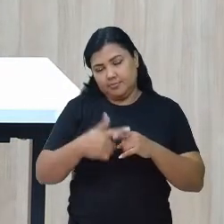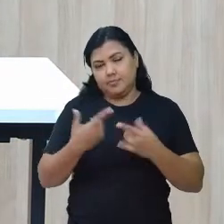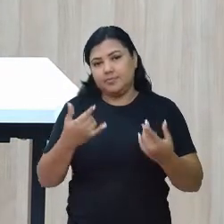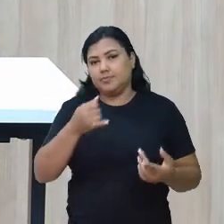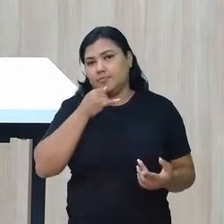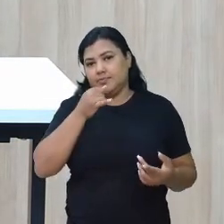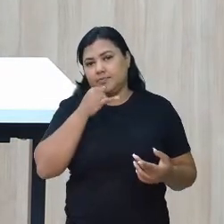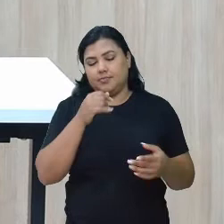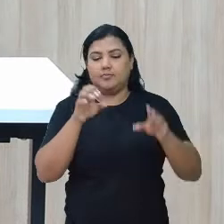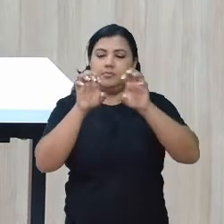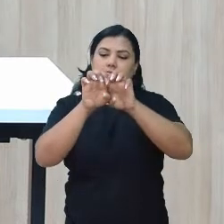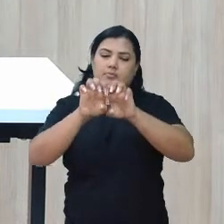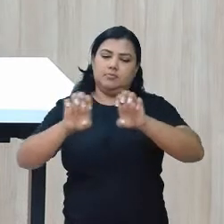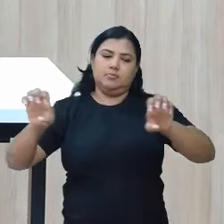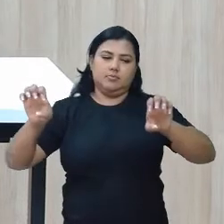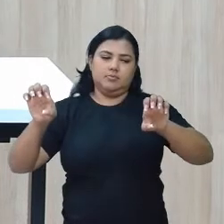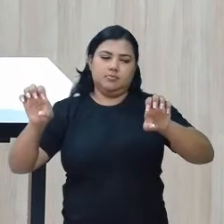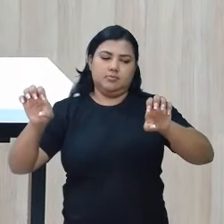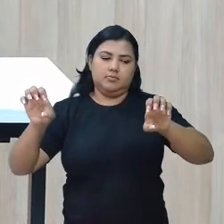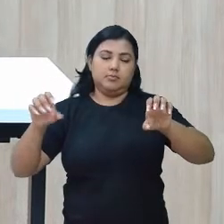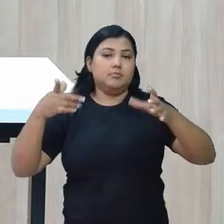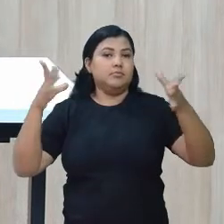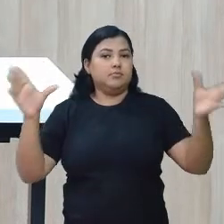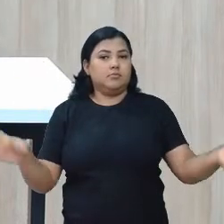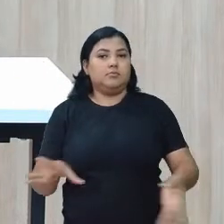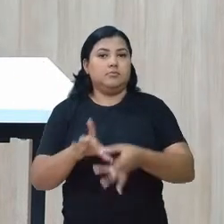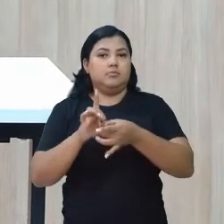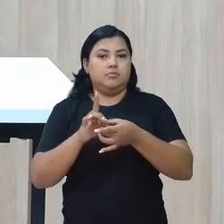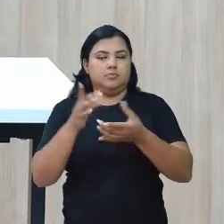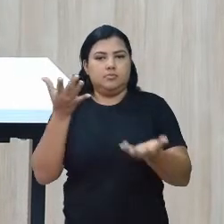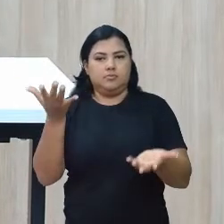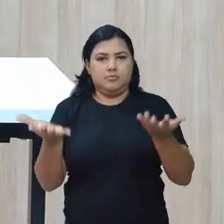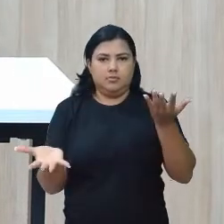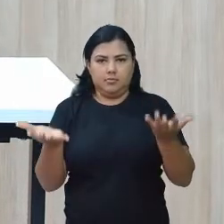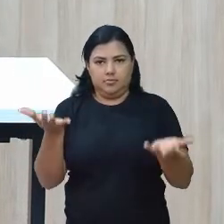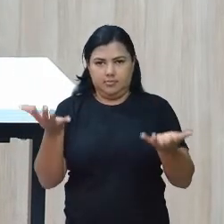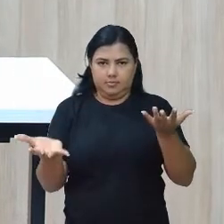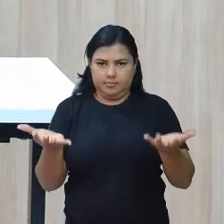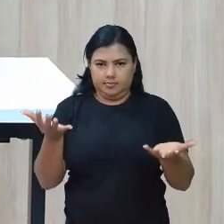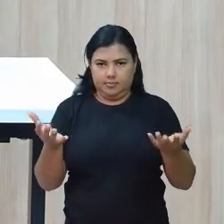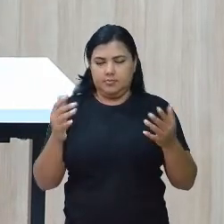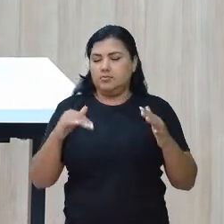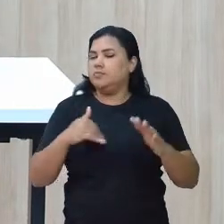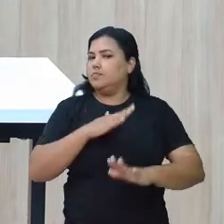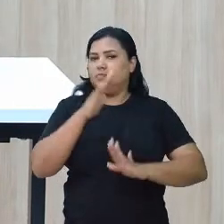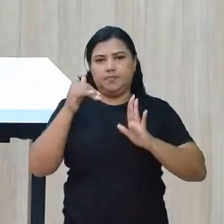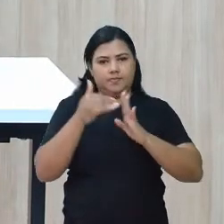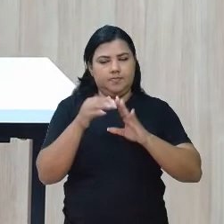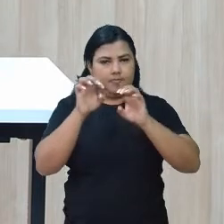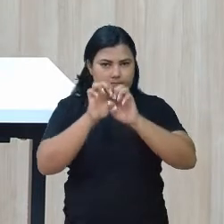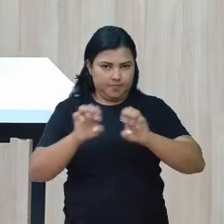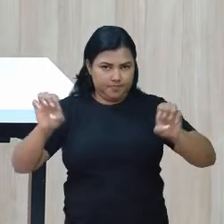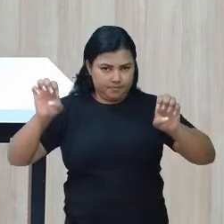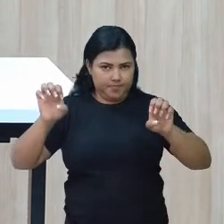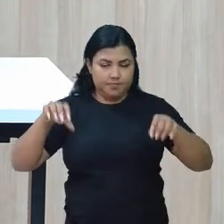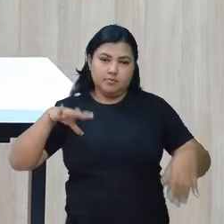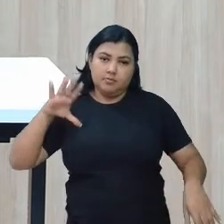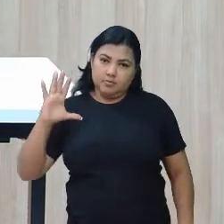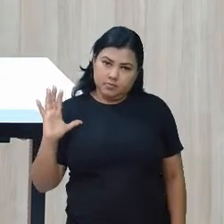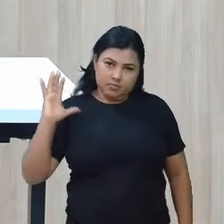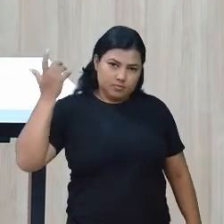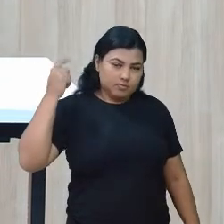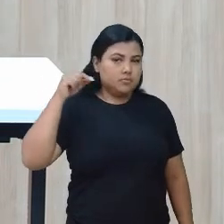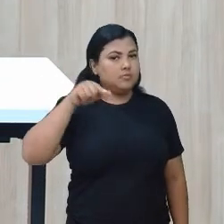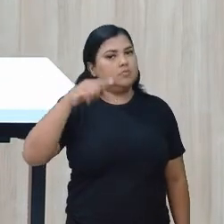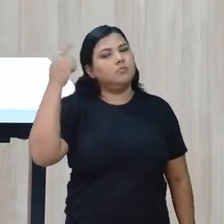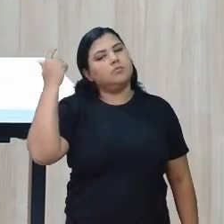quando a gente fala de equação, a gente está associando a um equilíbrio. Então, todas as equações, ao serem resolvidas,